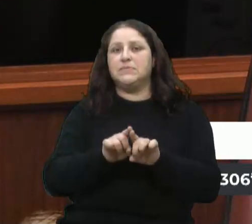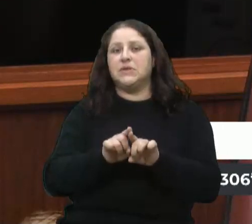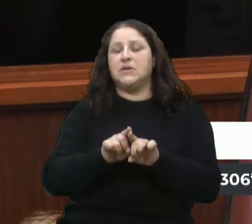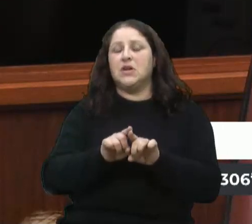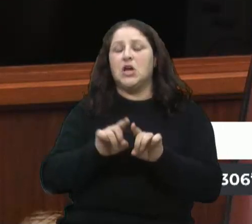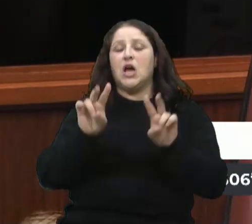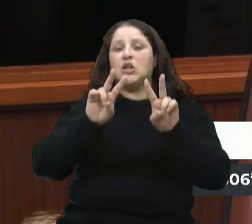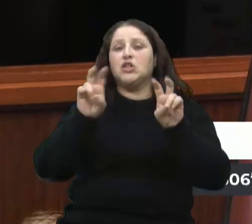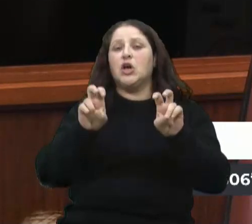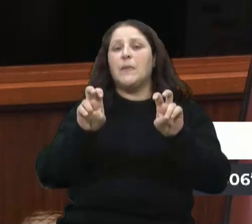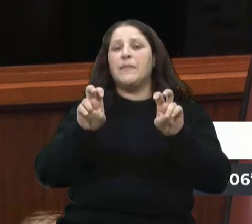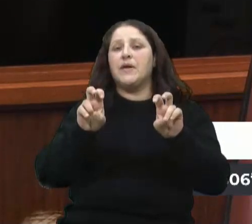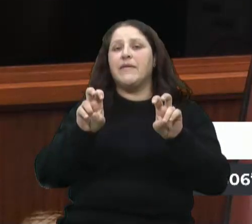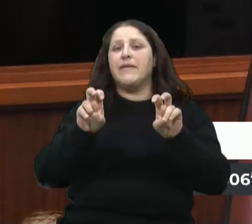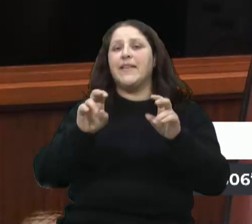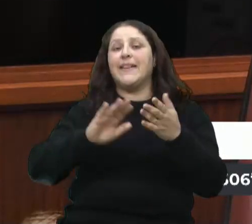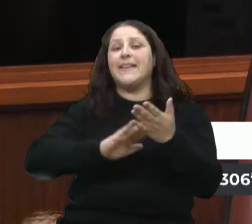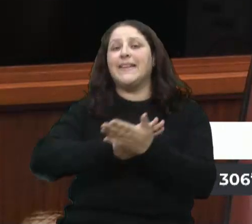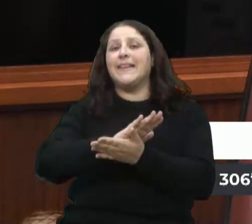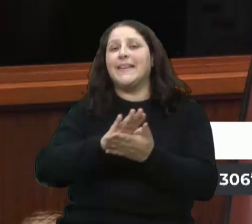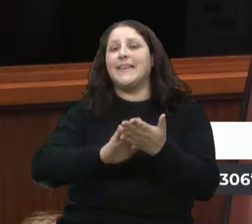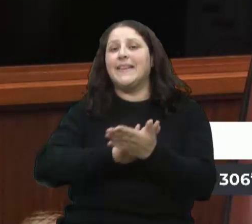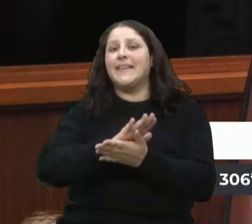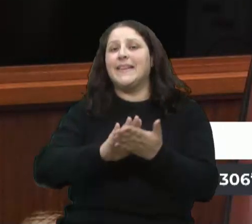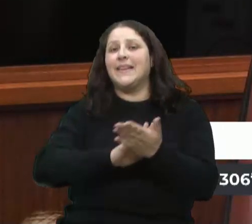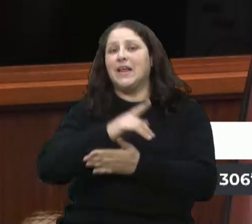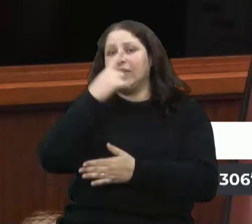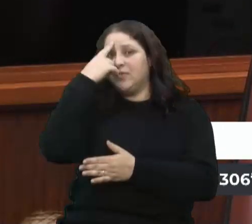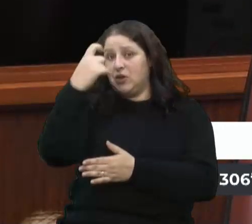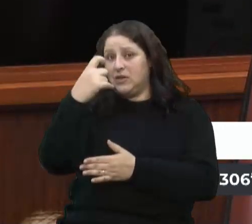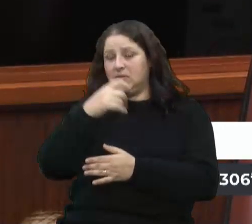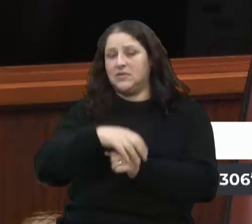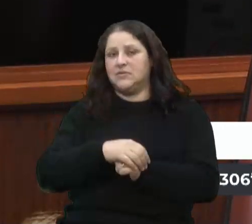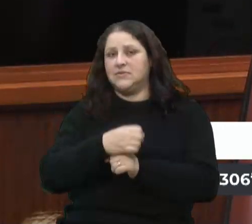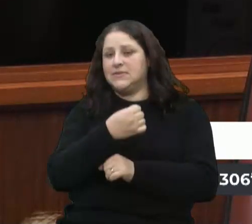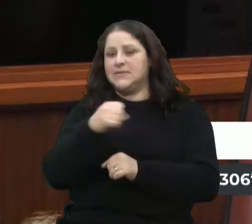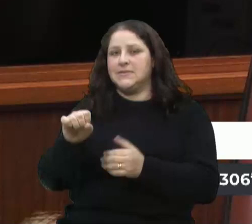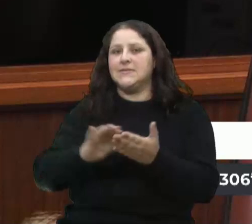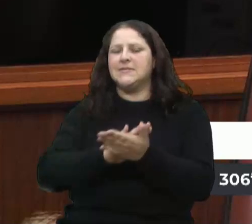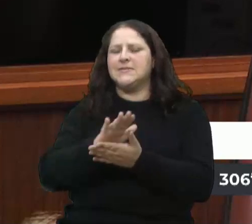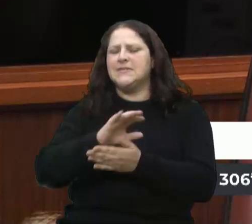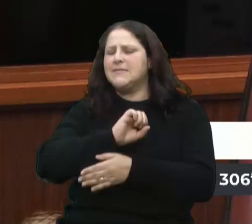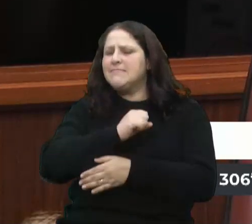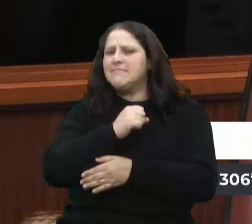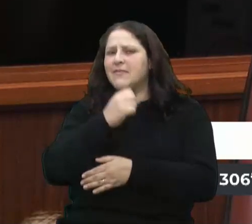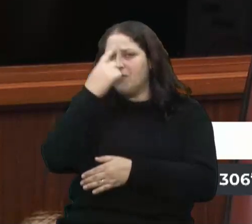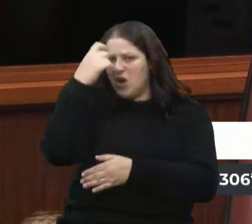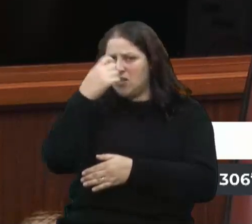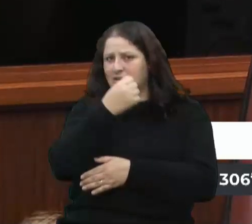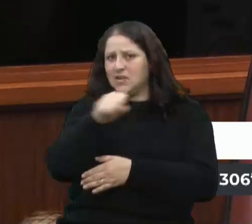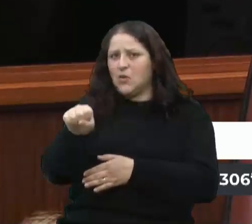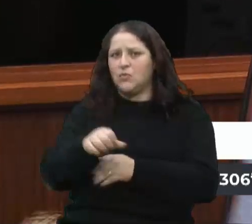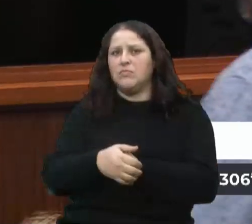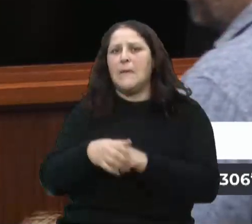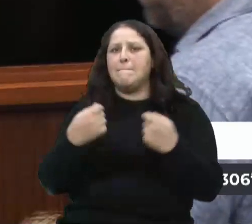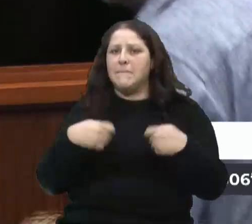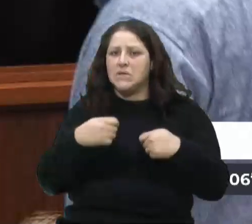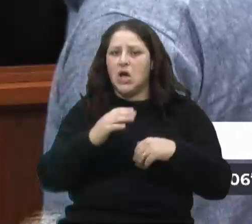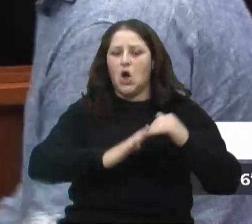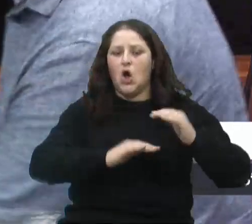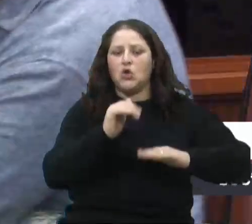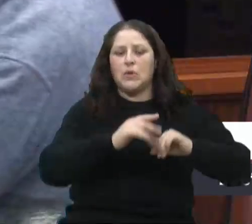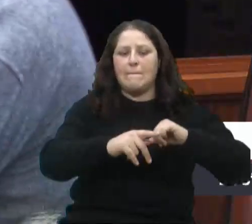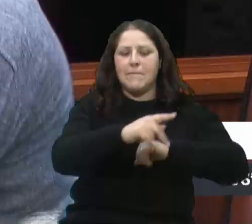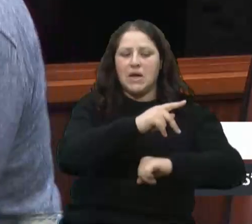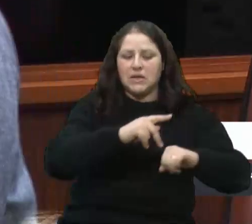violência, porque é isso que nós precisamos. Nós precisamos construir um país e uma cidade não violenta. E